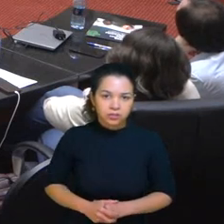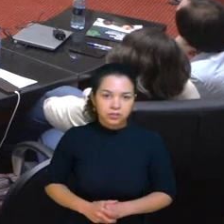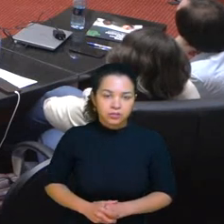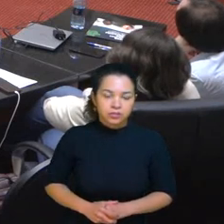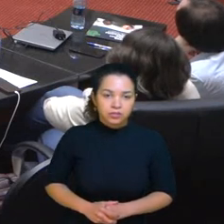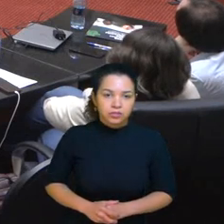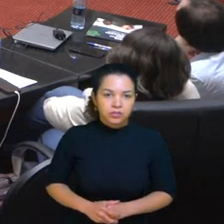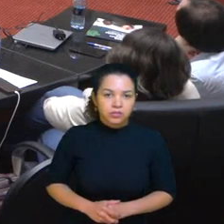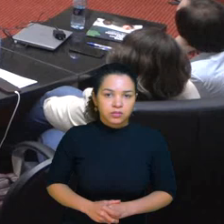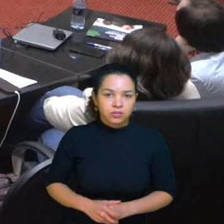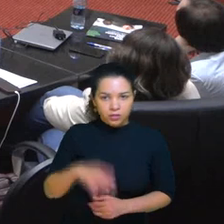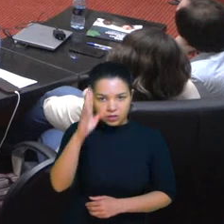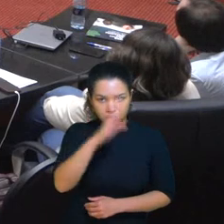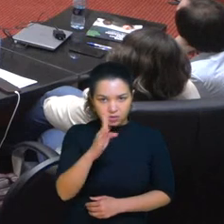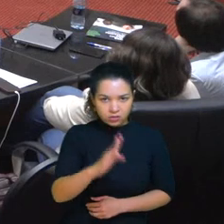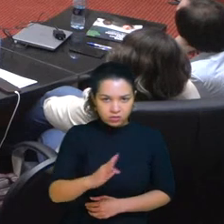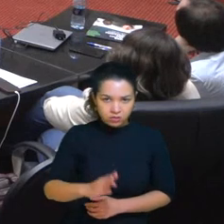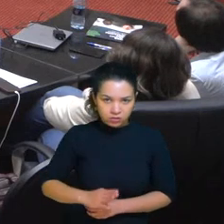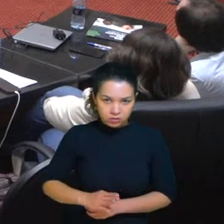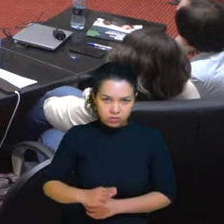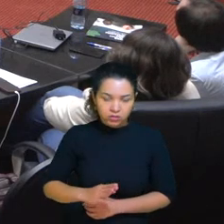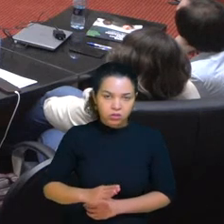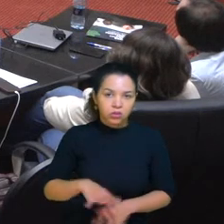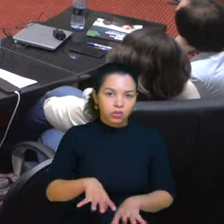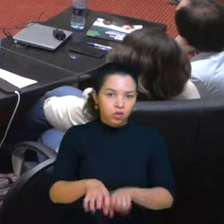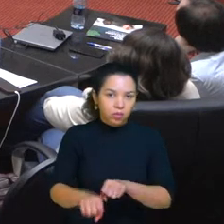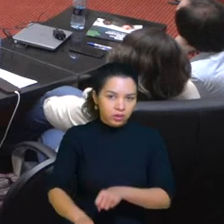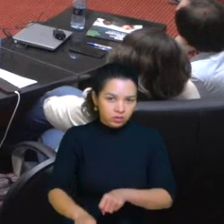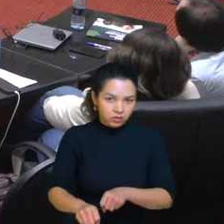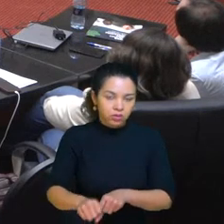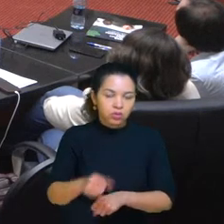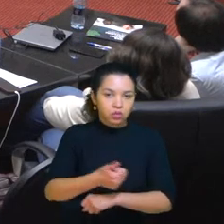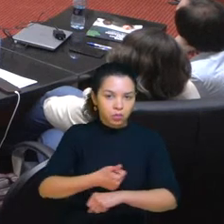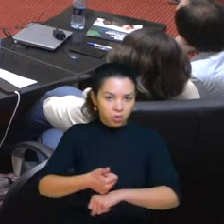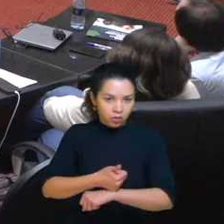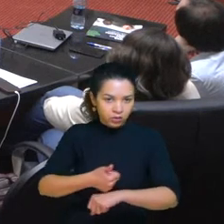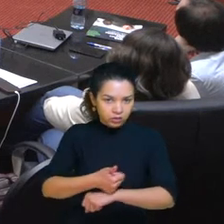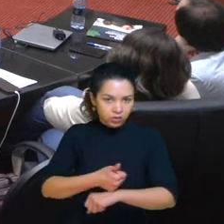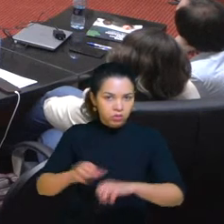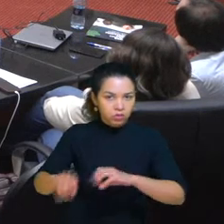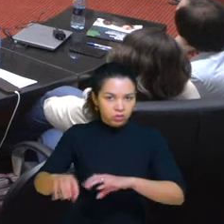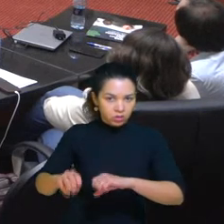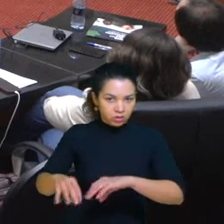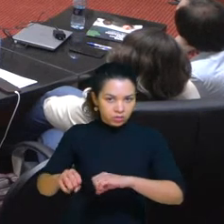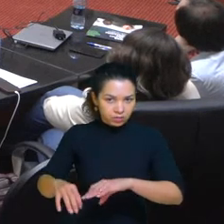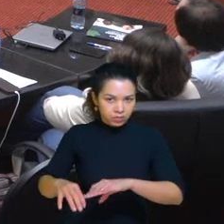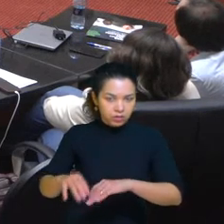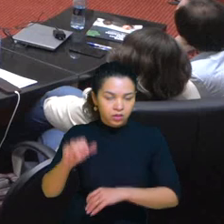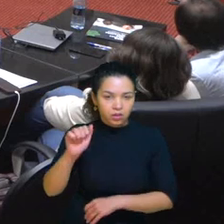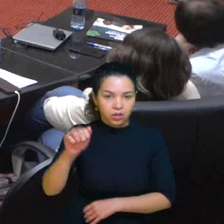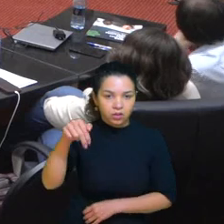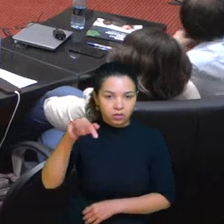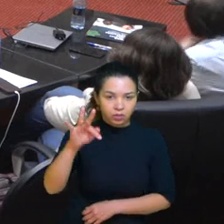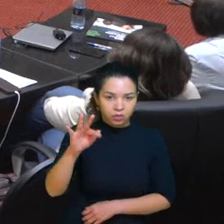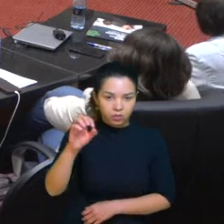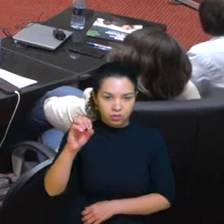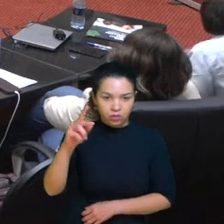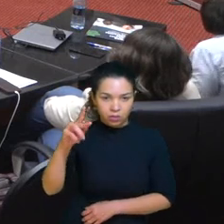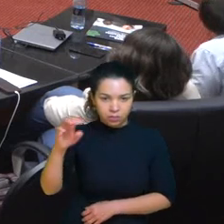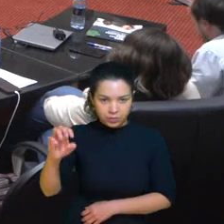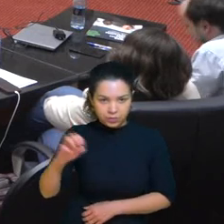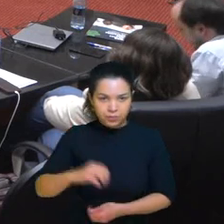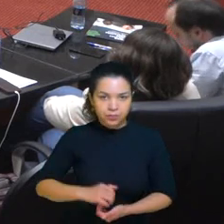Associação Nacional de formação dos profissionais de educação a anfope